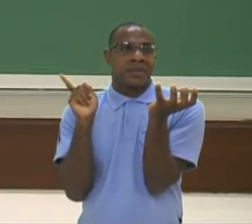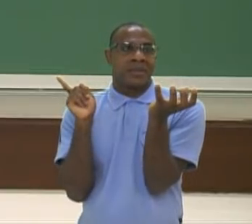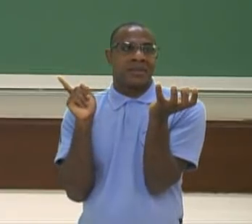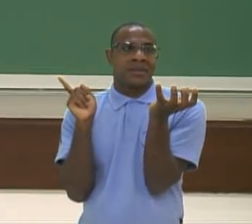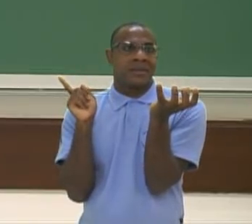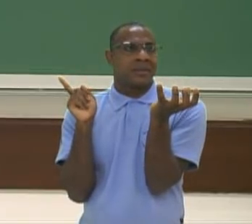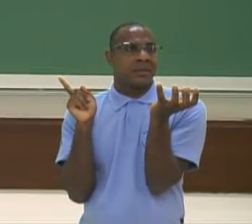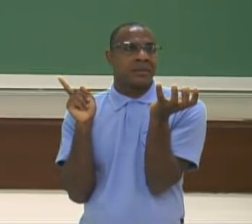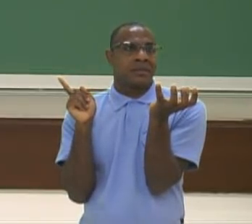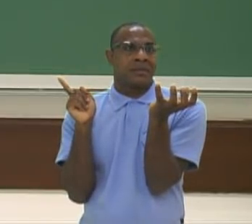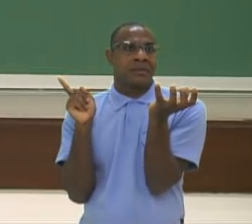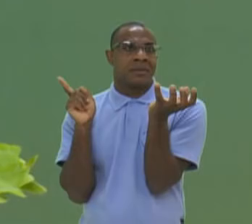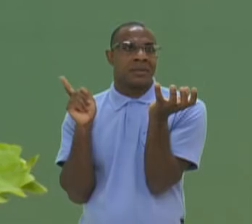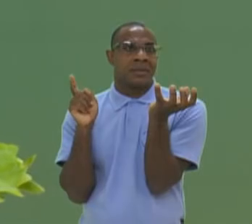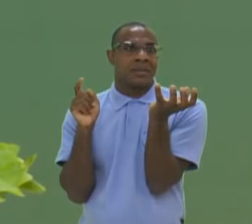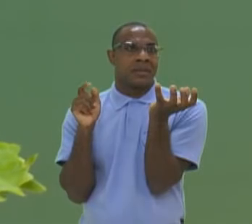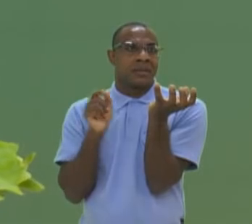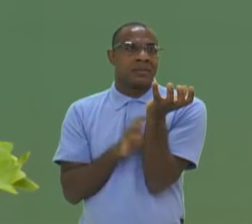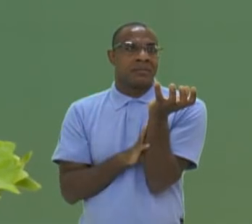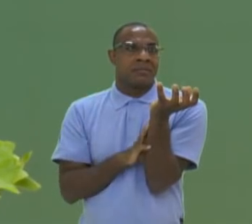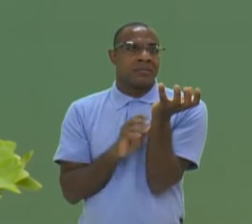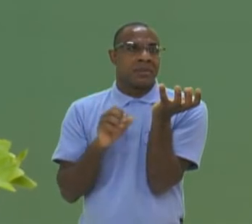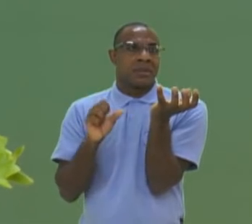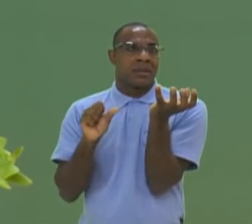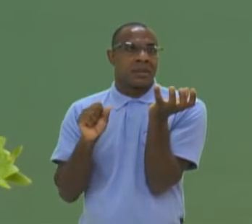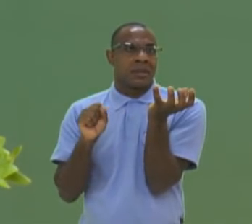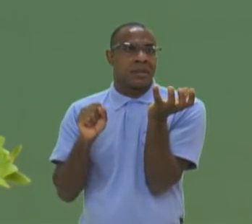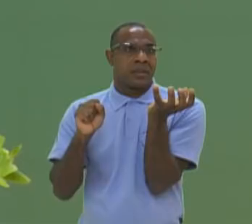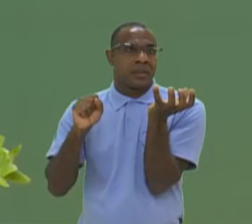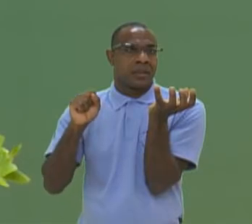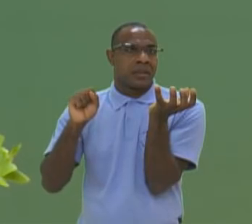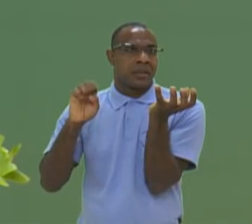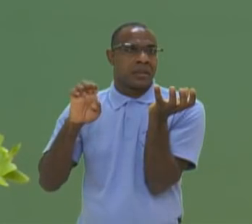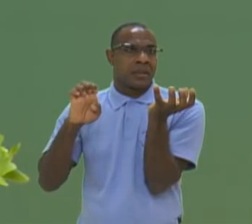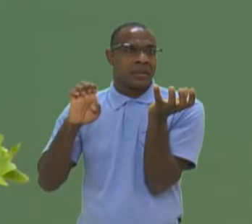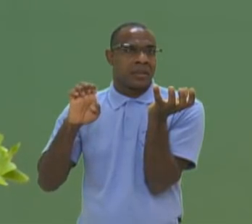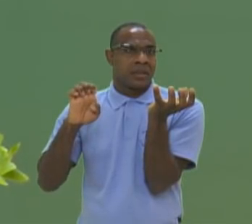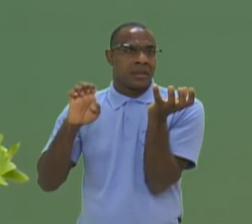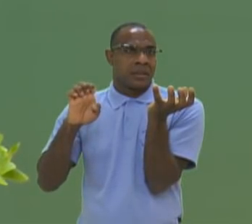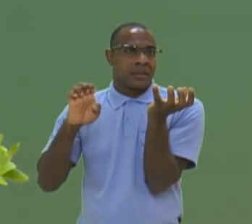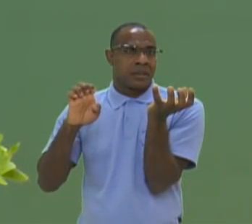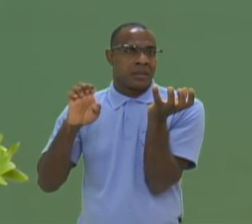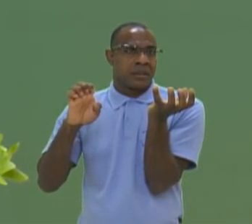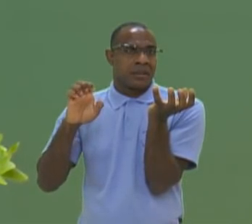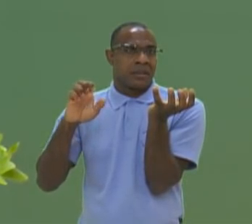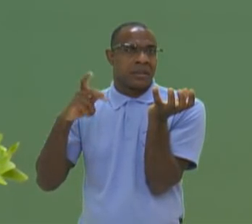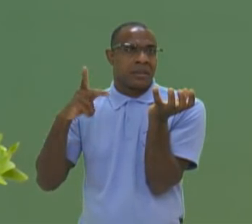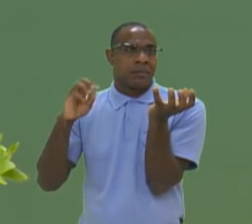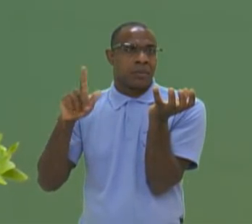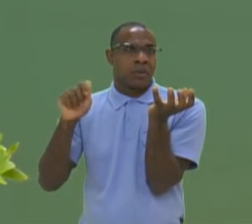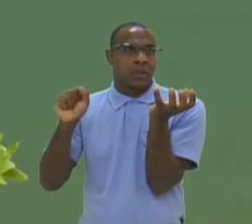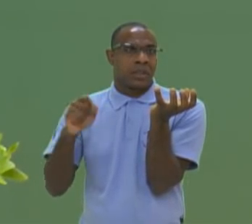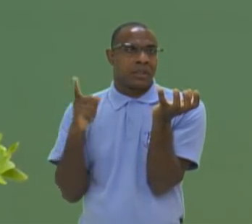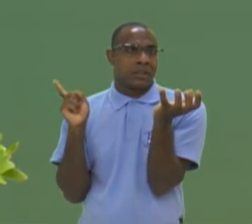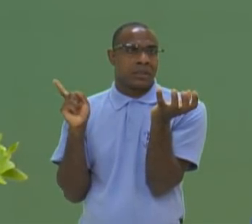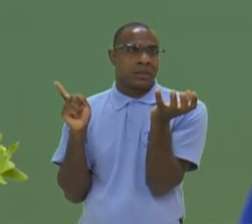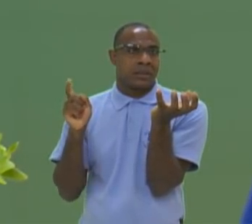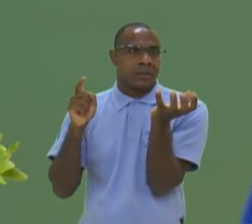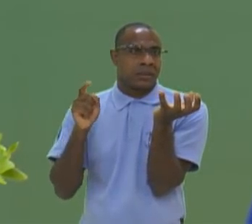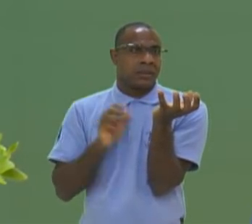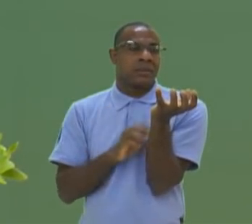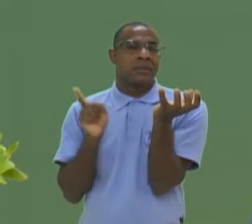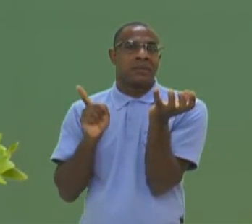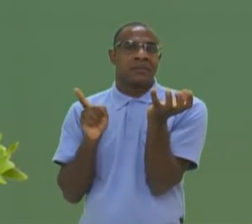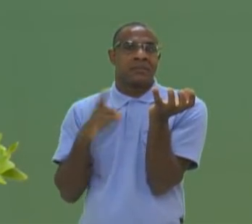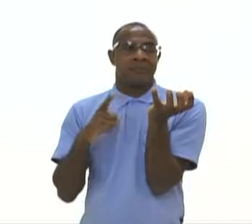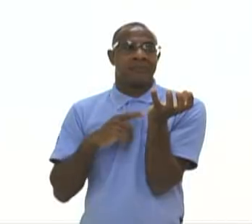O conjunto das sépalas a gente vai chamar de cálice, porque elas fazem como se fosse uma tacinha, um cálice. Então a gente vai